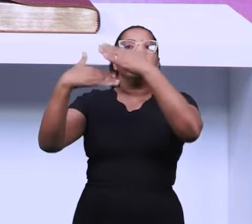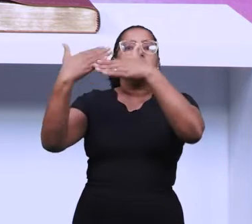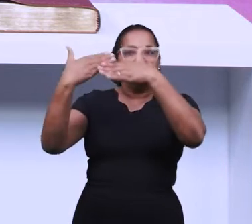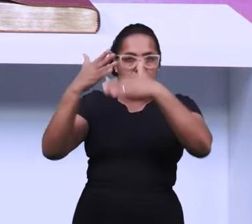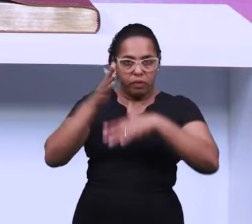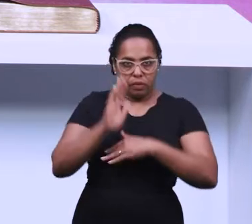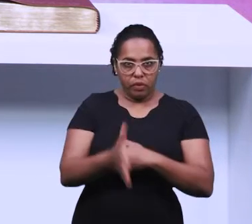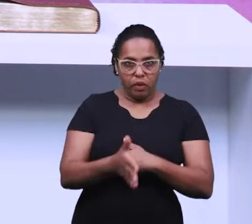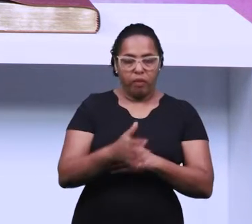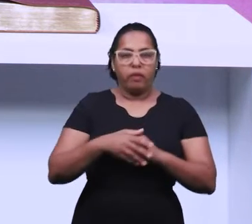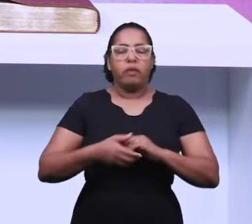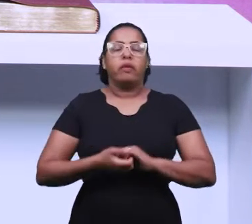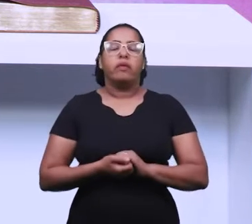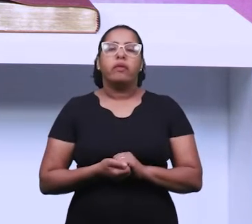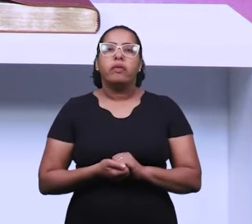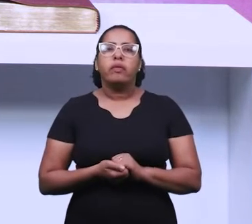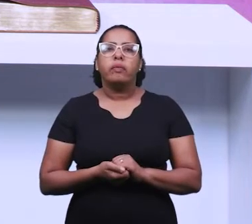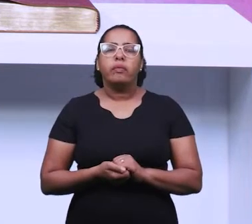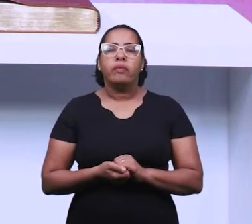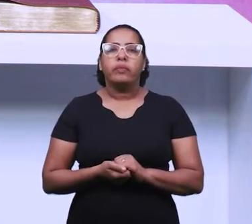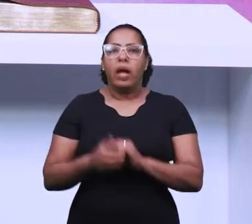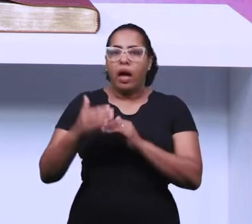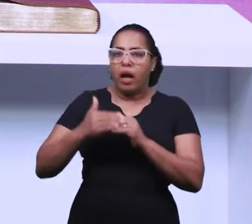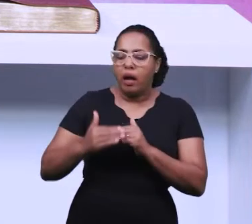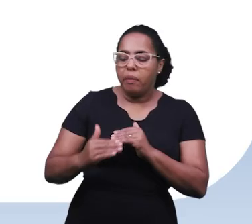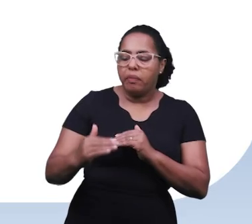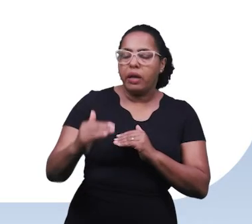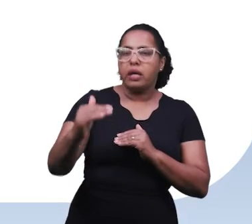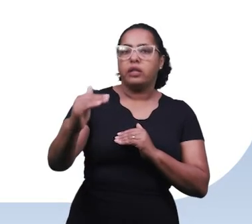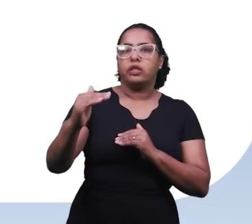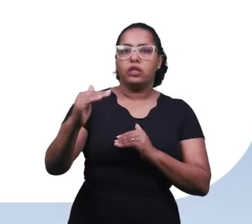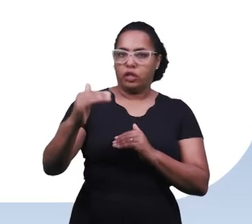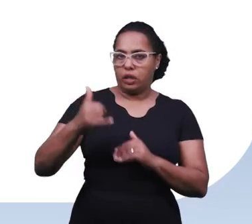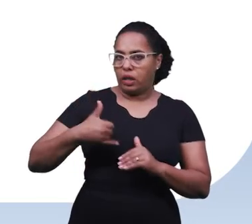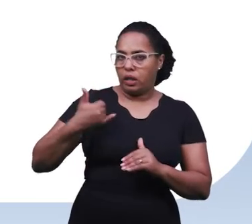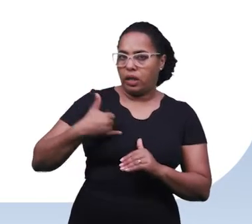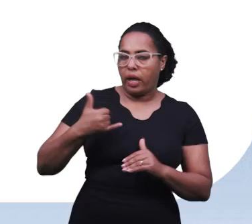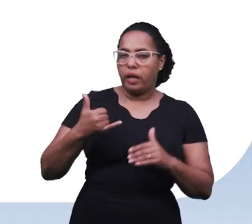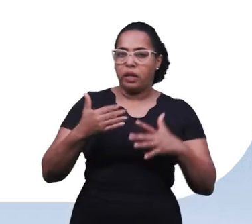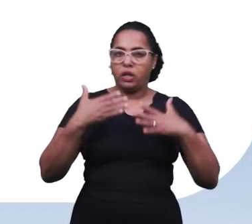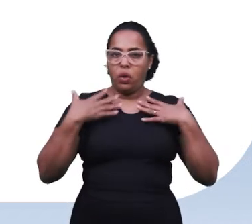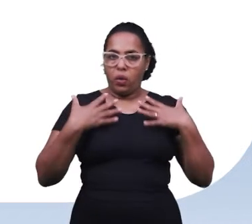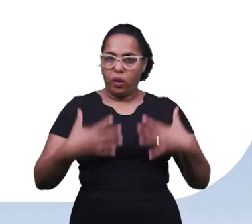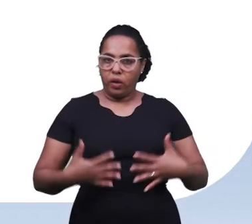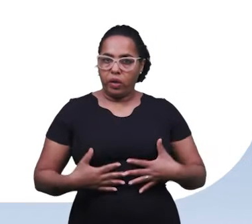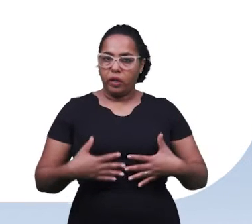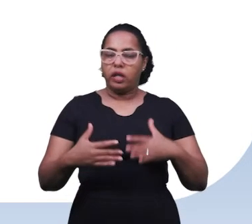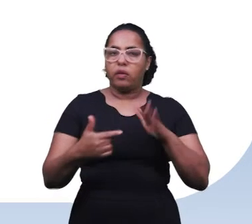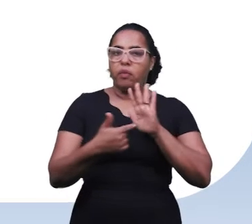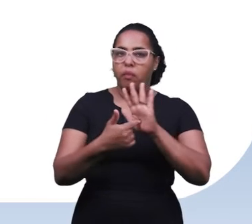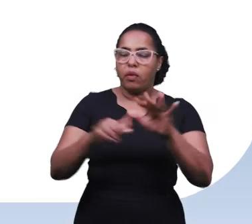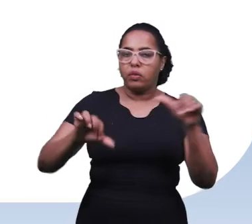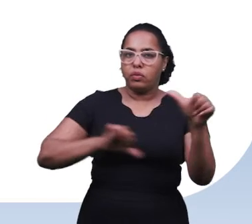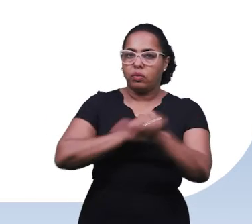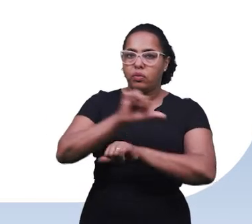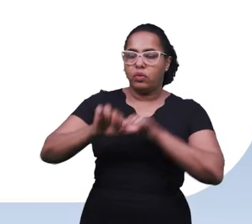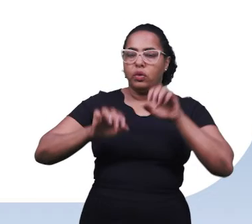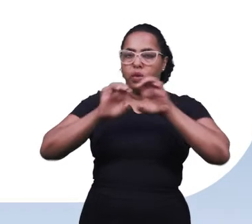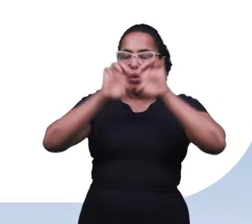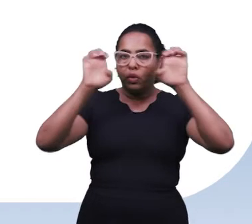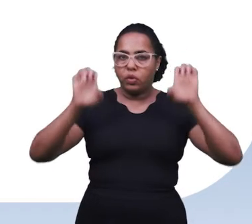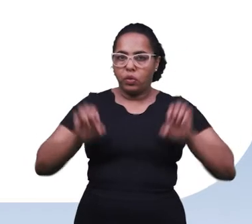estar desenvolvida. Visto que a partir desse momento o organismo apresenta